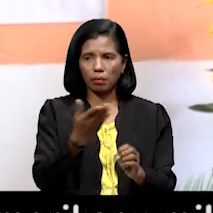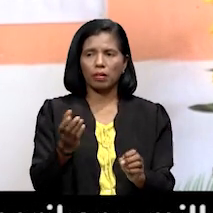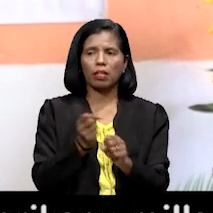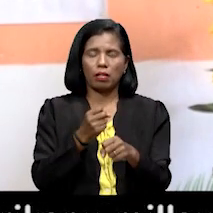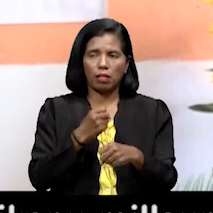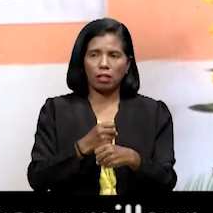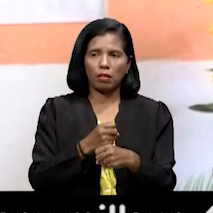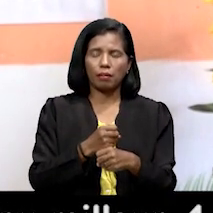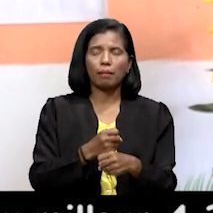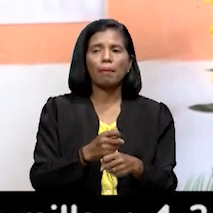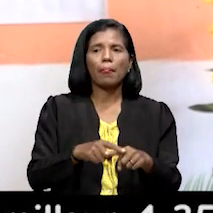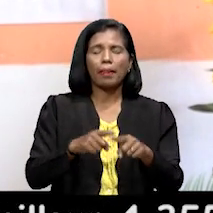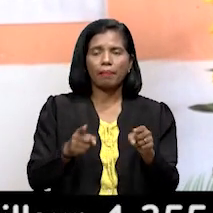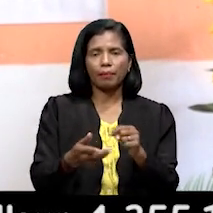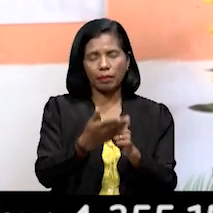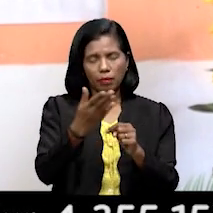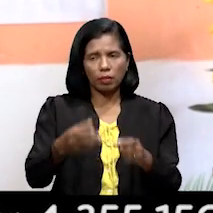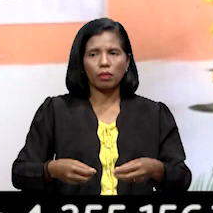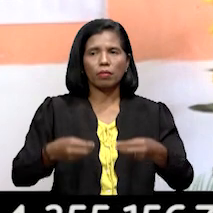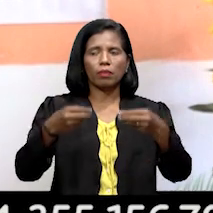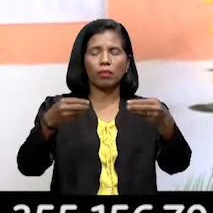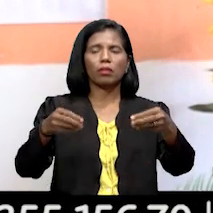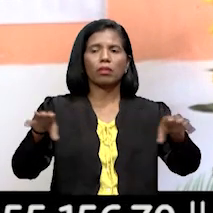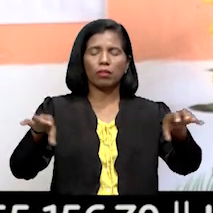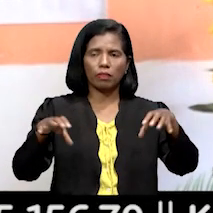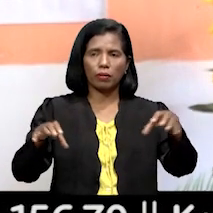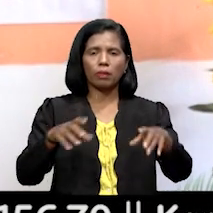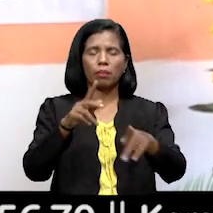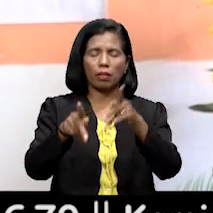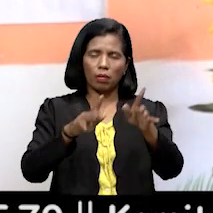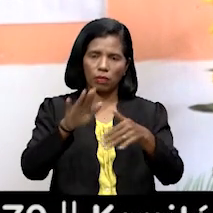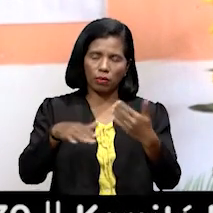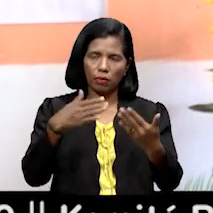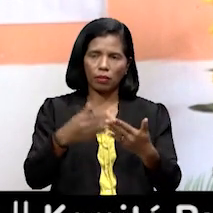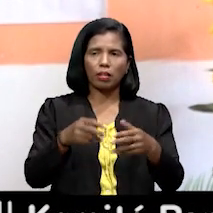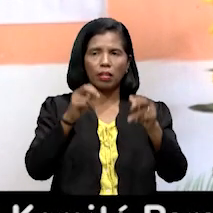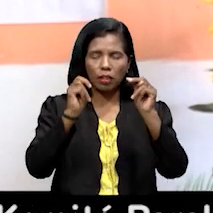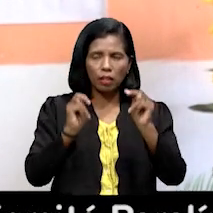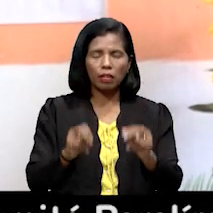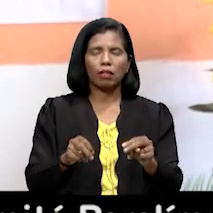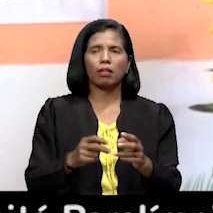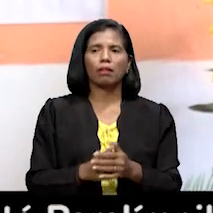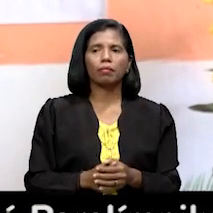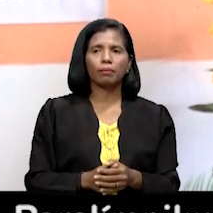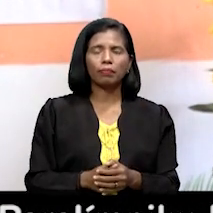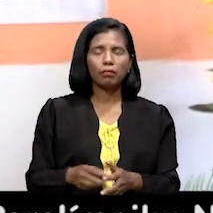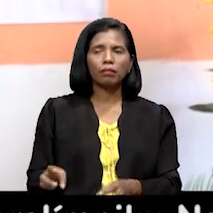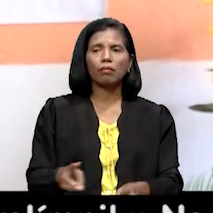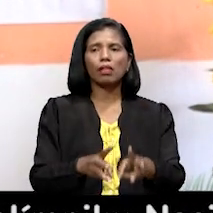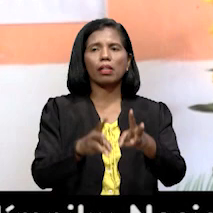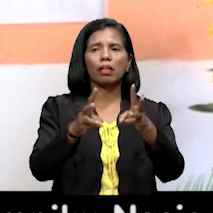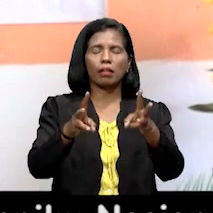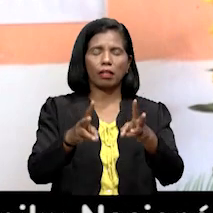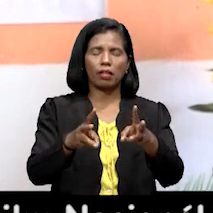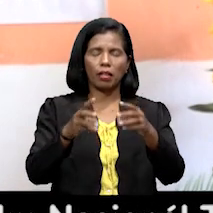ma bita mos halo fo ona prestar servisu ba hi ita ne komunidade entau tem ki hi ninia dalan legal ne bem ita te